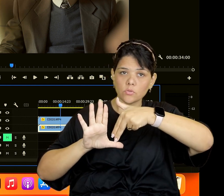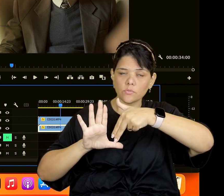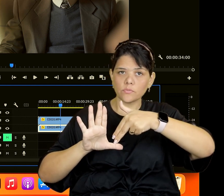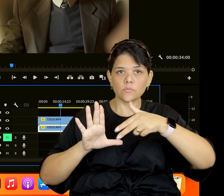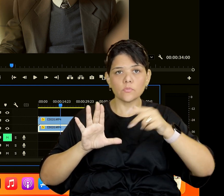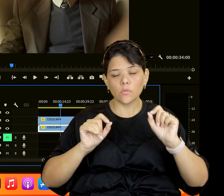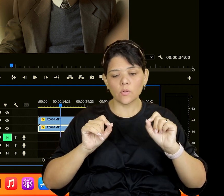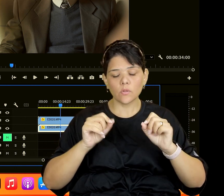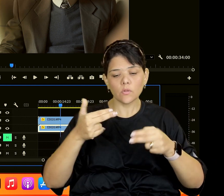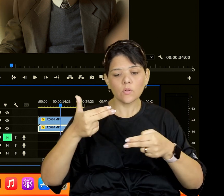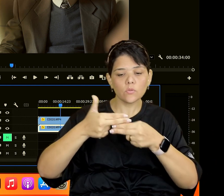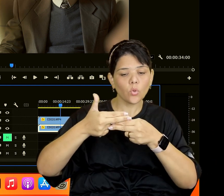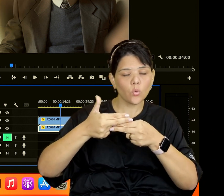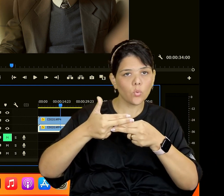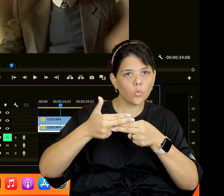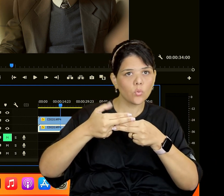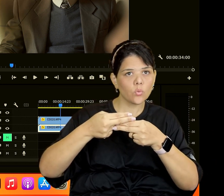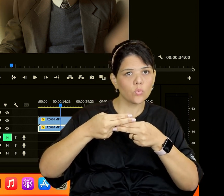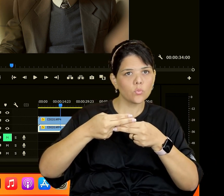fazer?